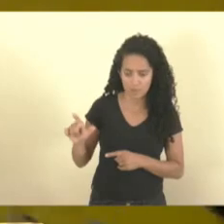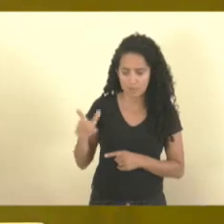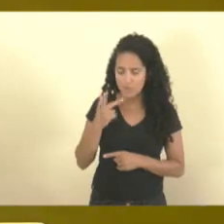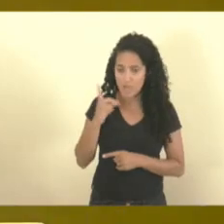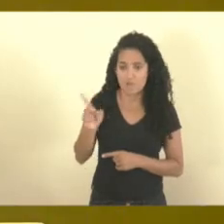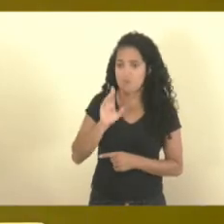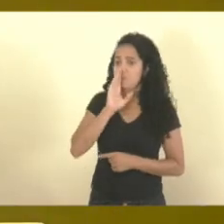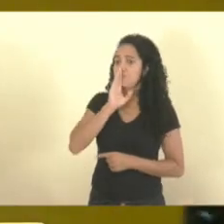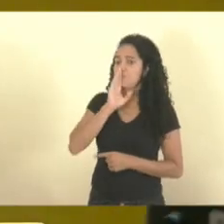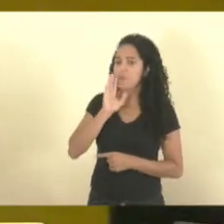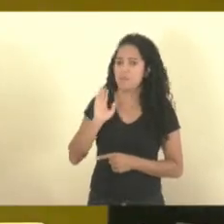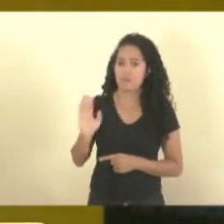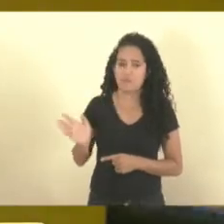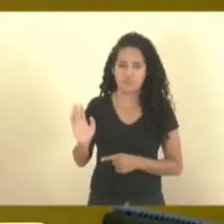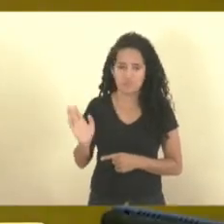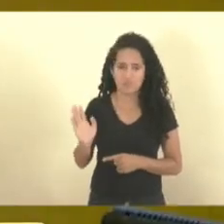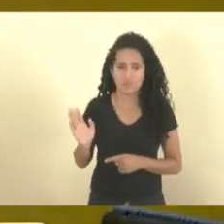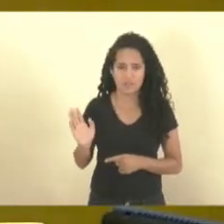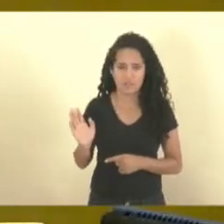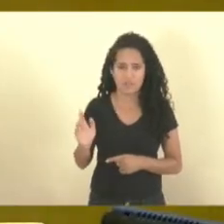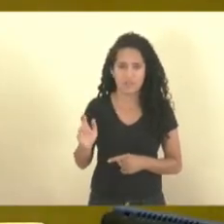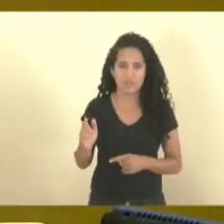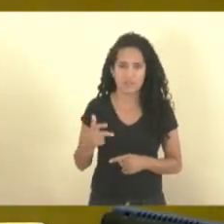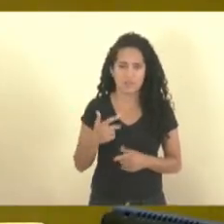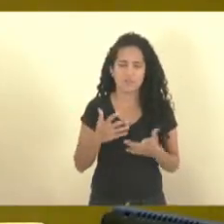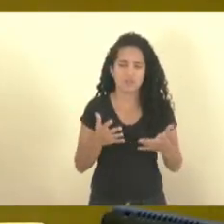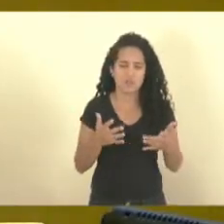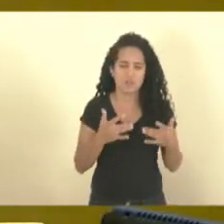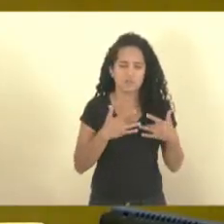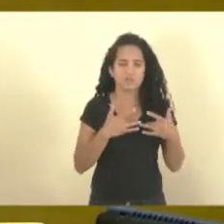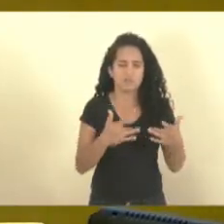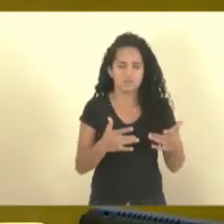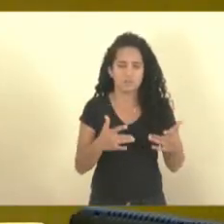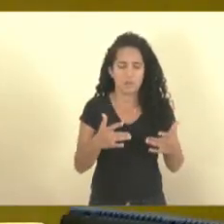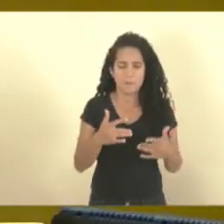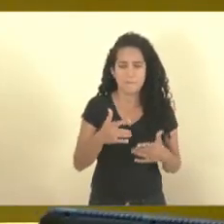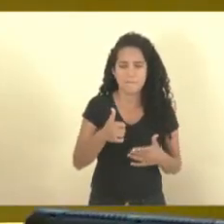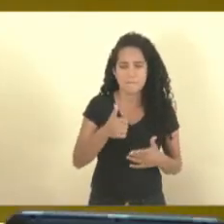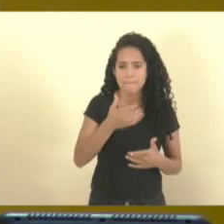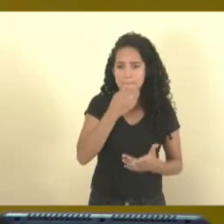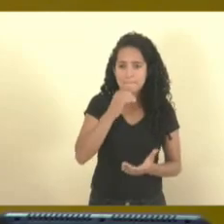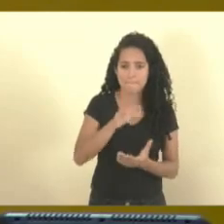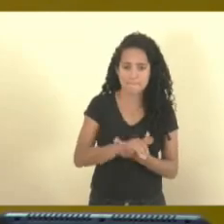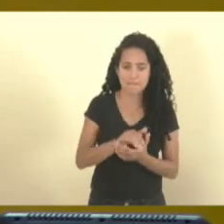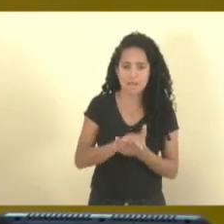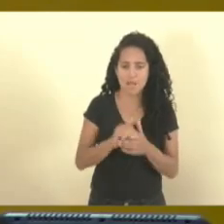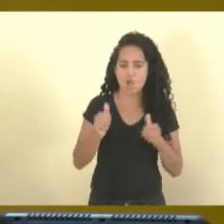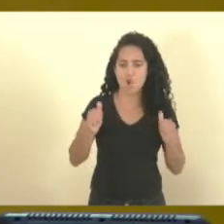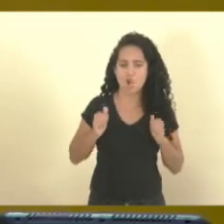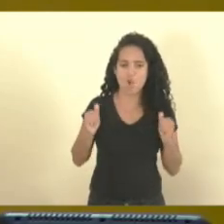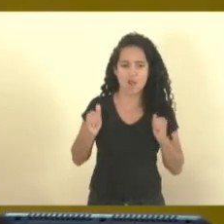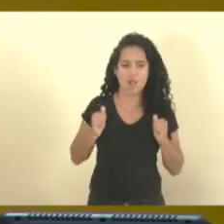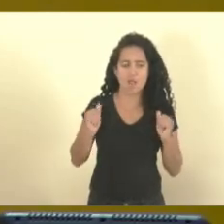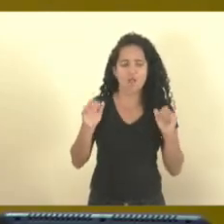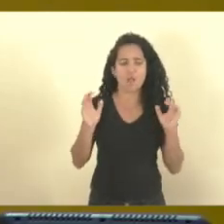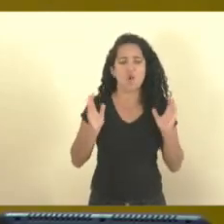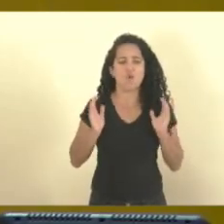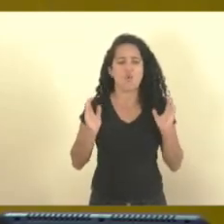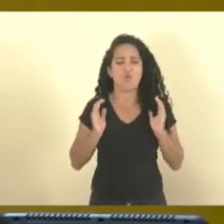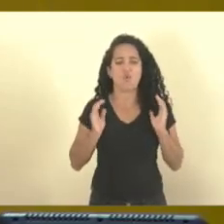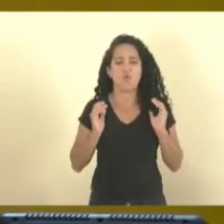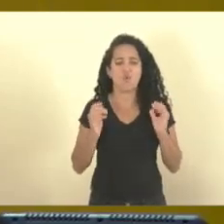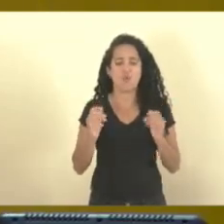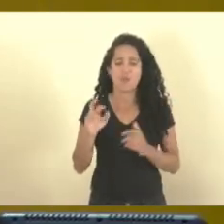ela já empunhou a solidariedade dela. O marido dela foi goleiro do Rio Branco, mas ela hoje está